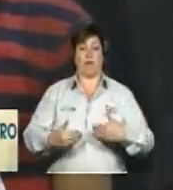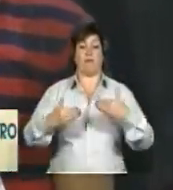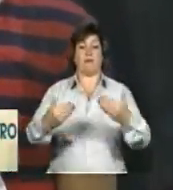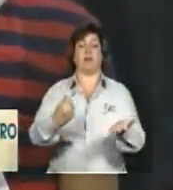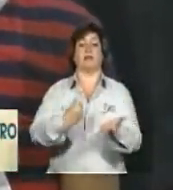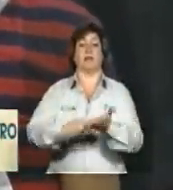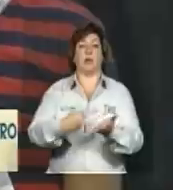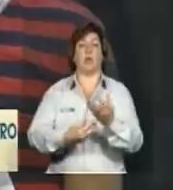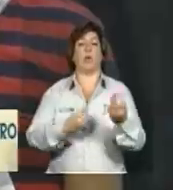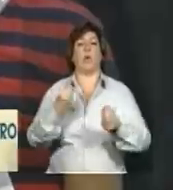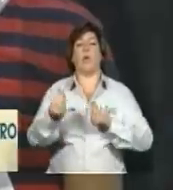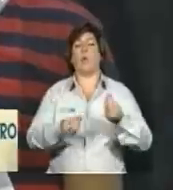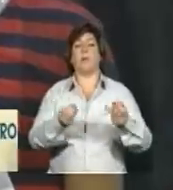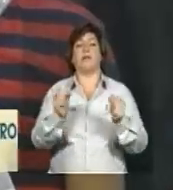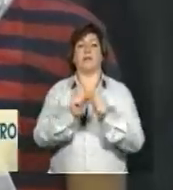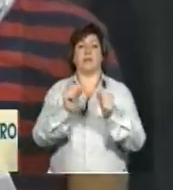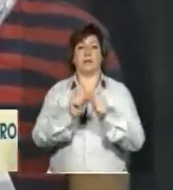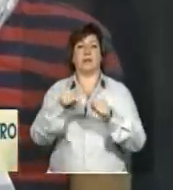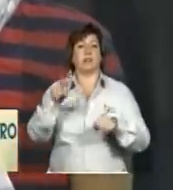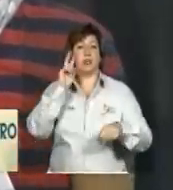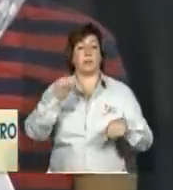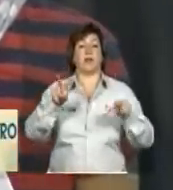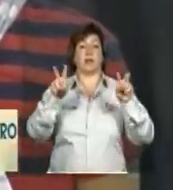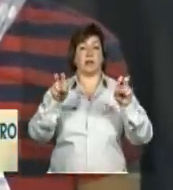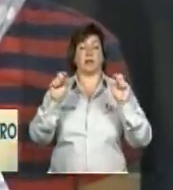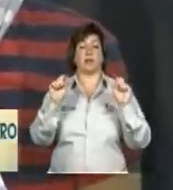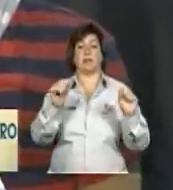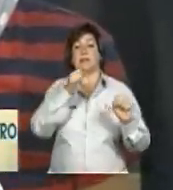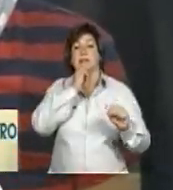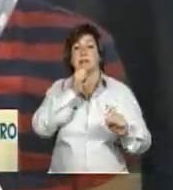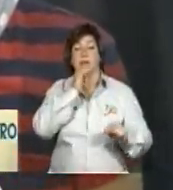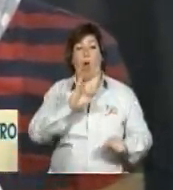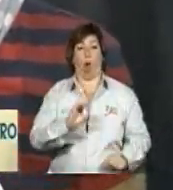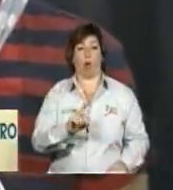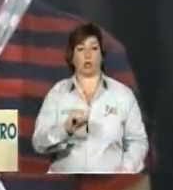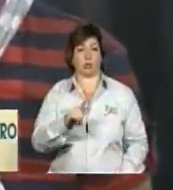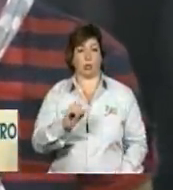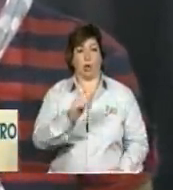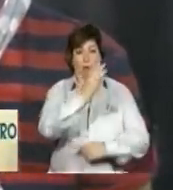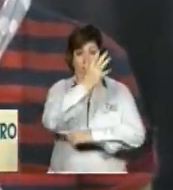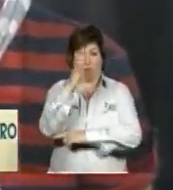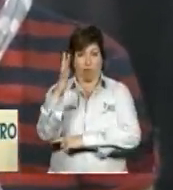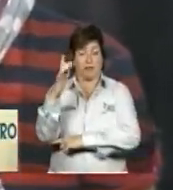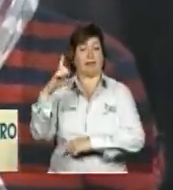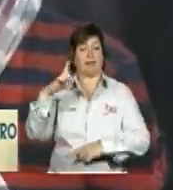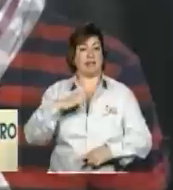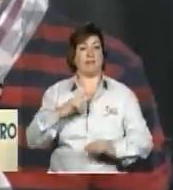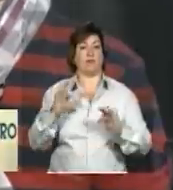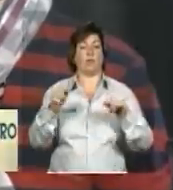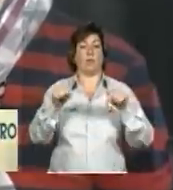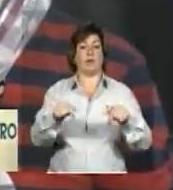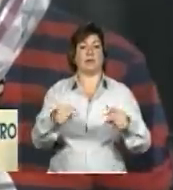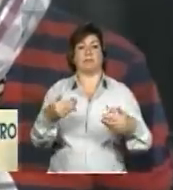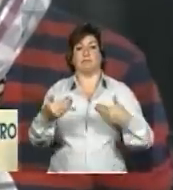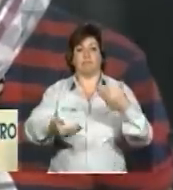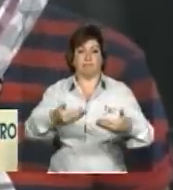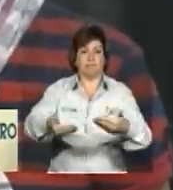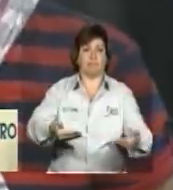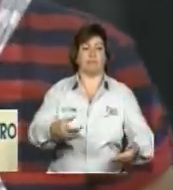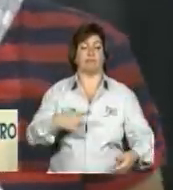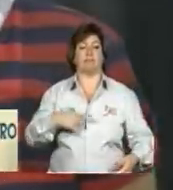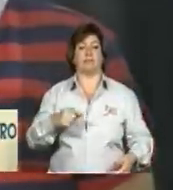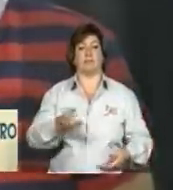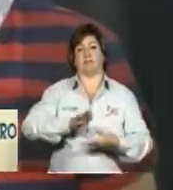negociação, como é que está sendo visto a questão de, por exemplo, o Código Florestal, que teve todo esse impasse e